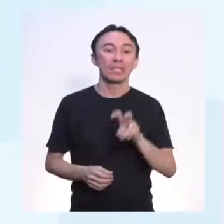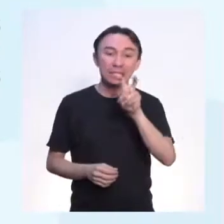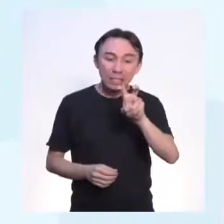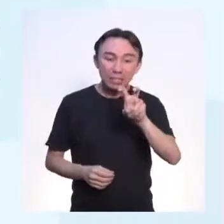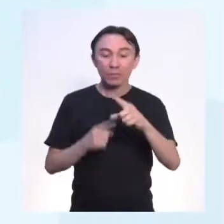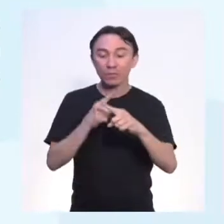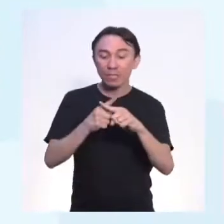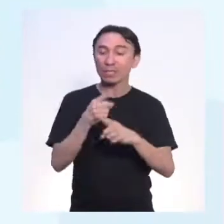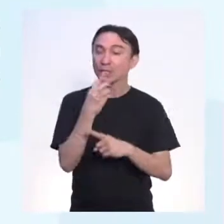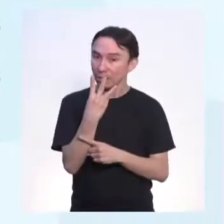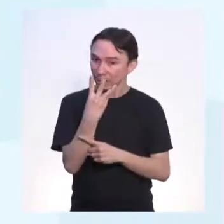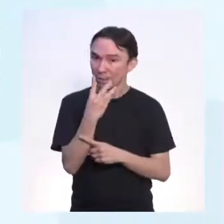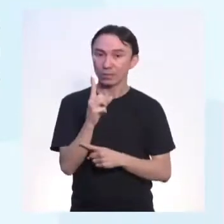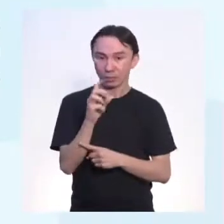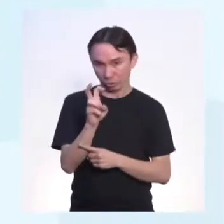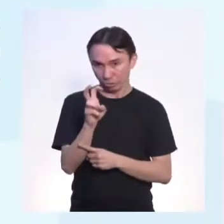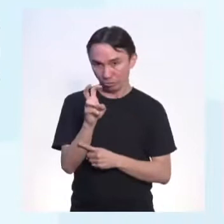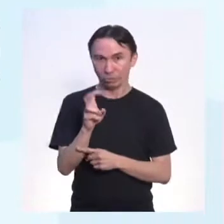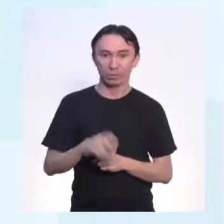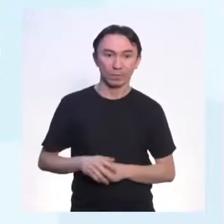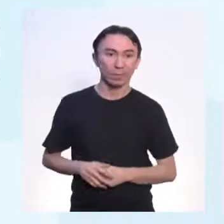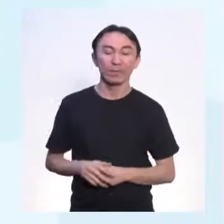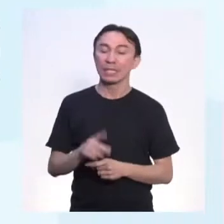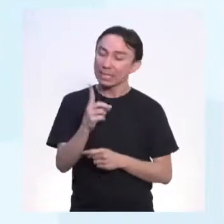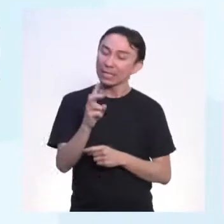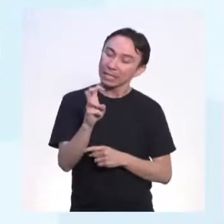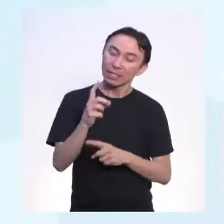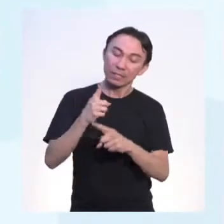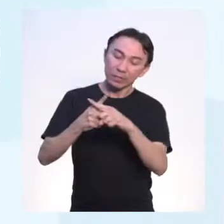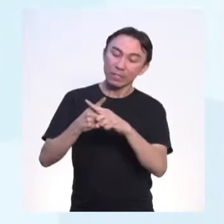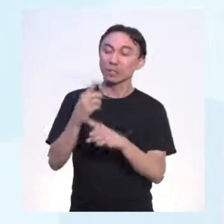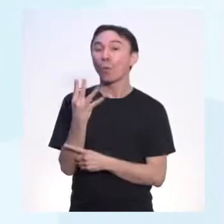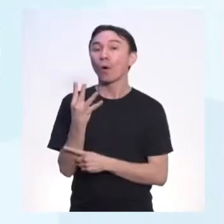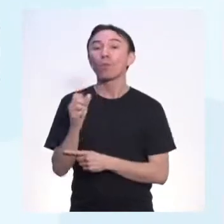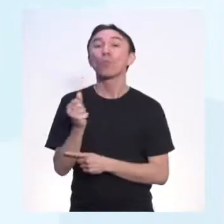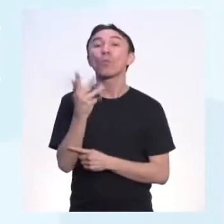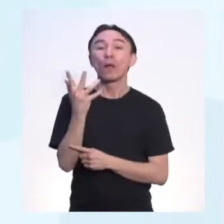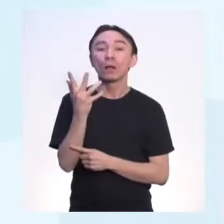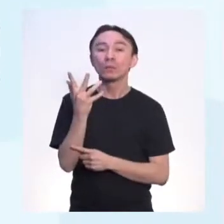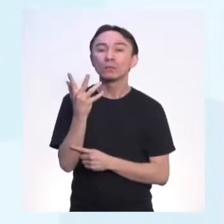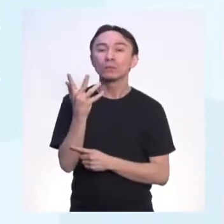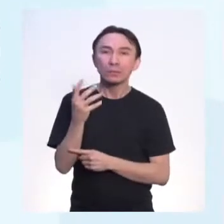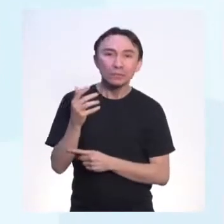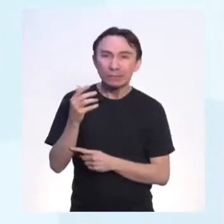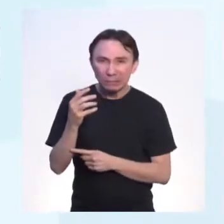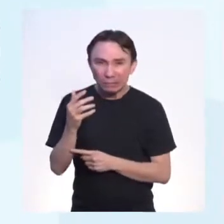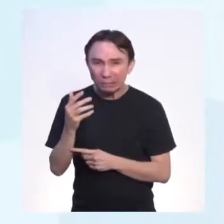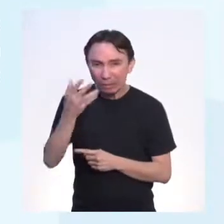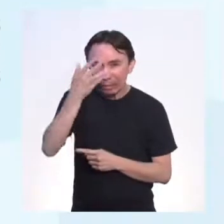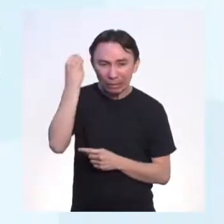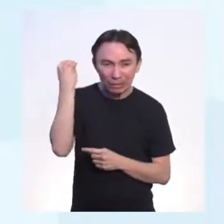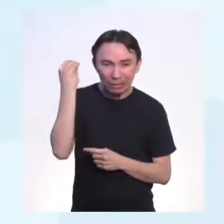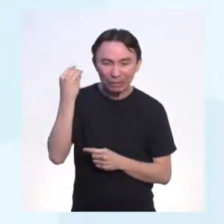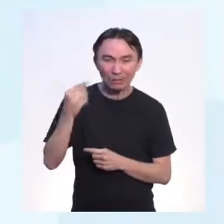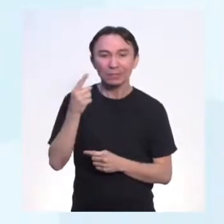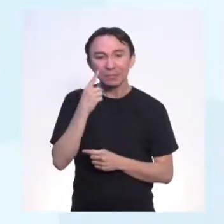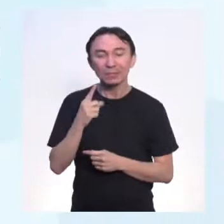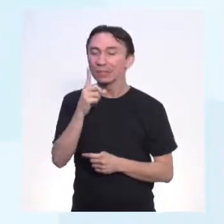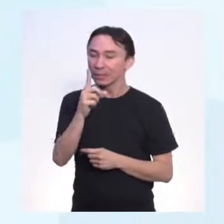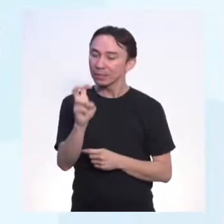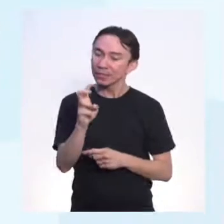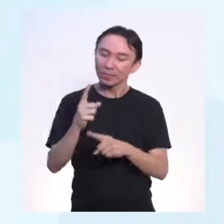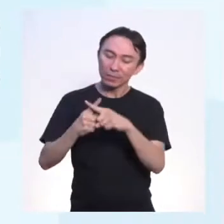vezes 3, 15. 15 vezes 4. Não lembra de cor? Arma a continha para